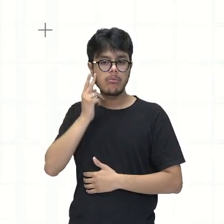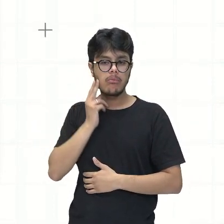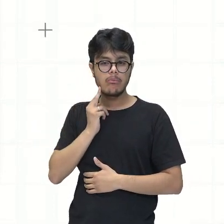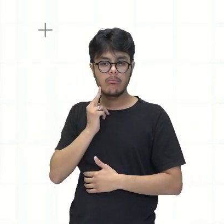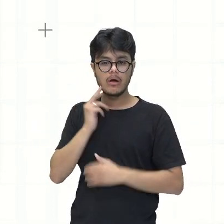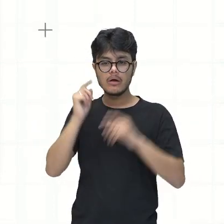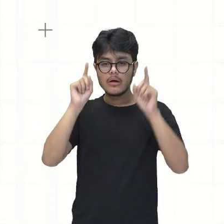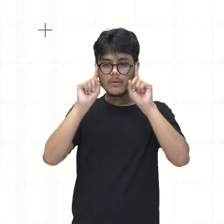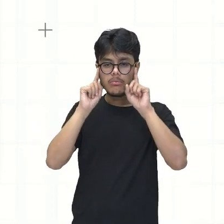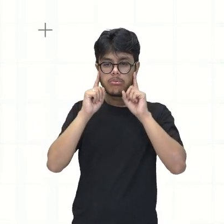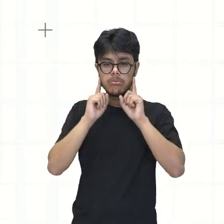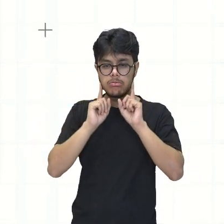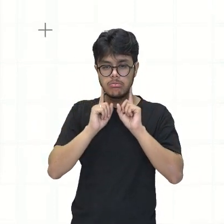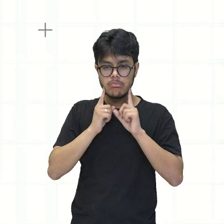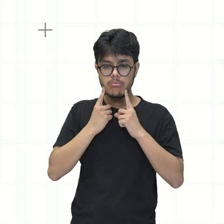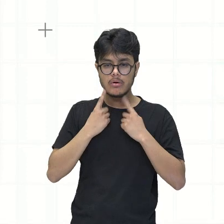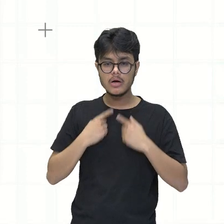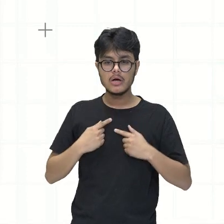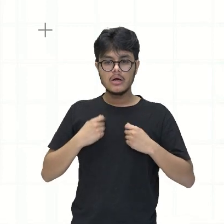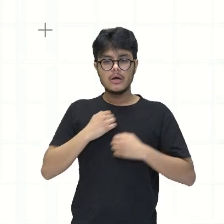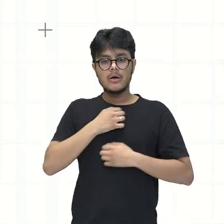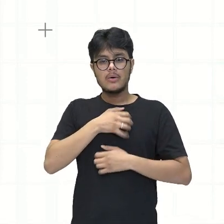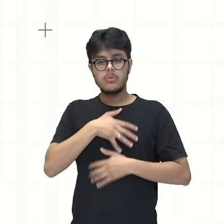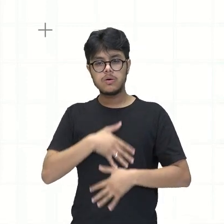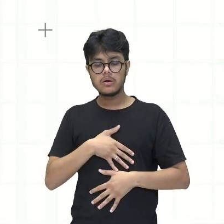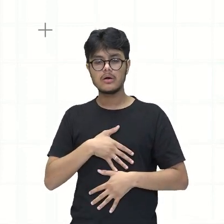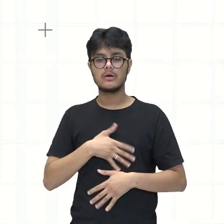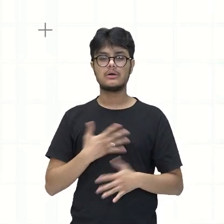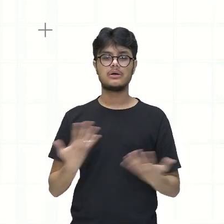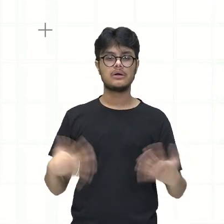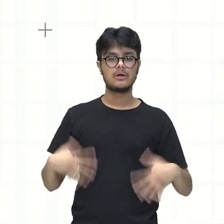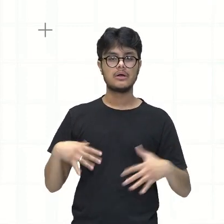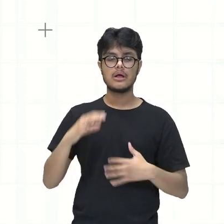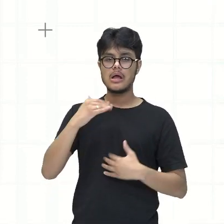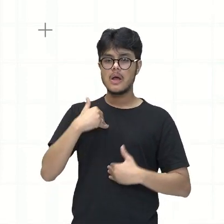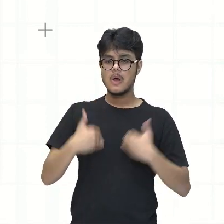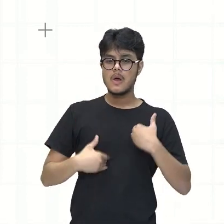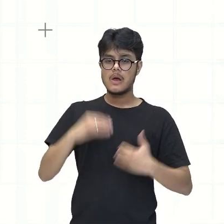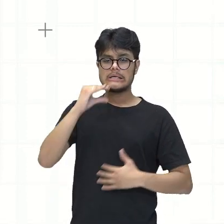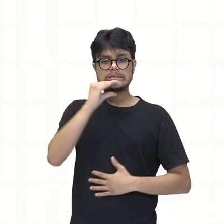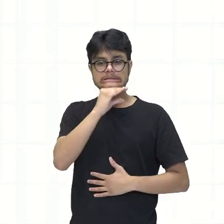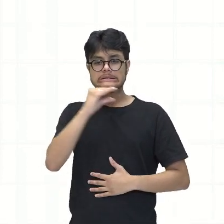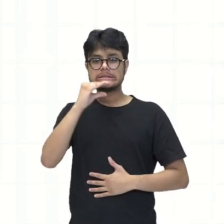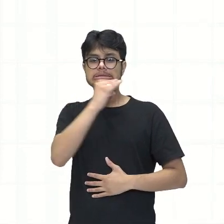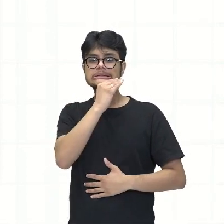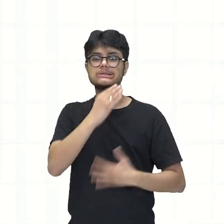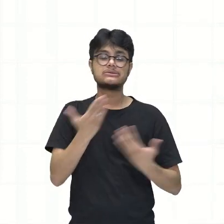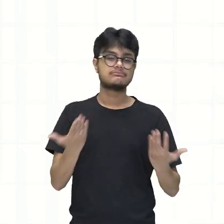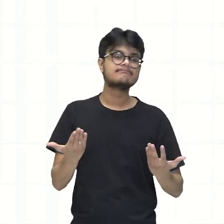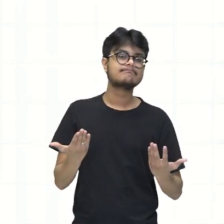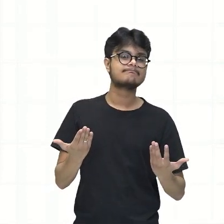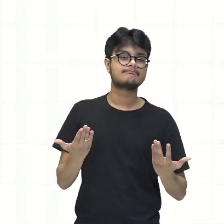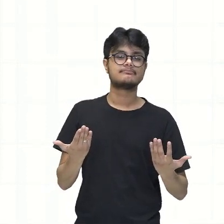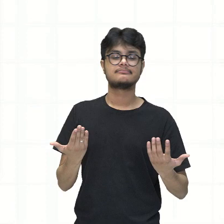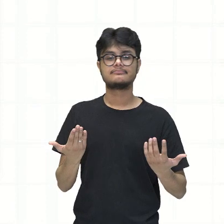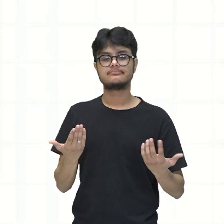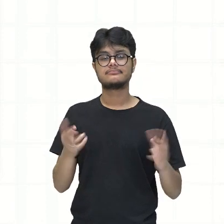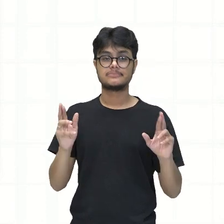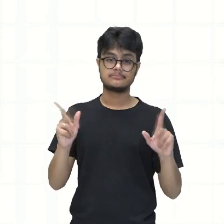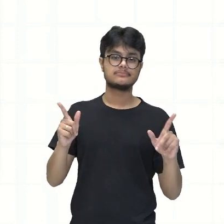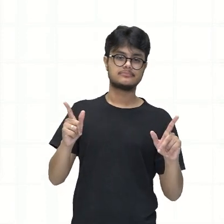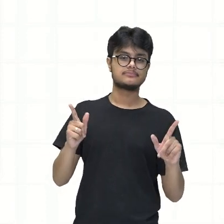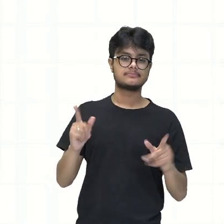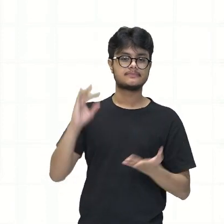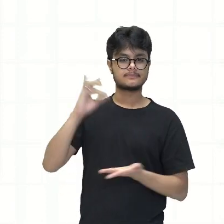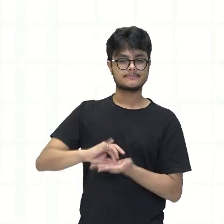úmido, o suor ele evapora com menos facilidade e o corpo continua quente. E aí a sensação térmica dela é alta